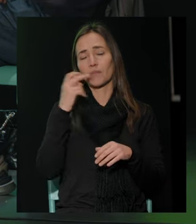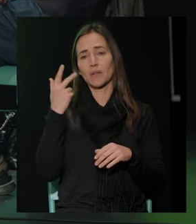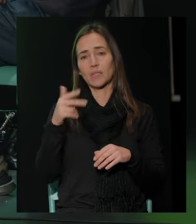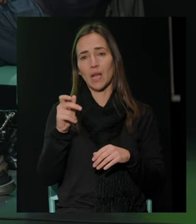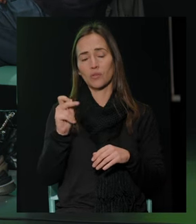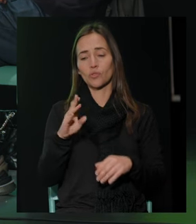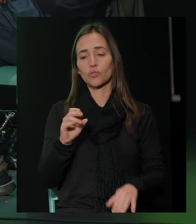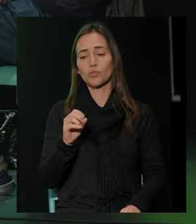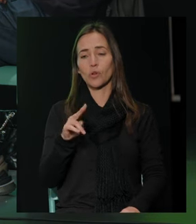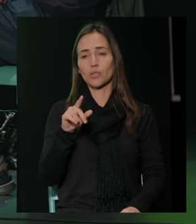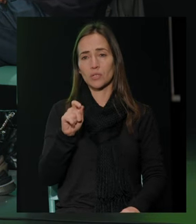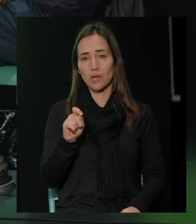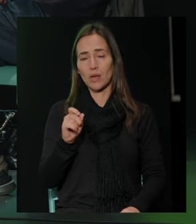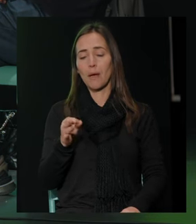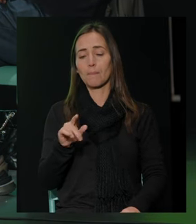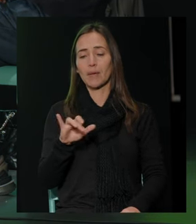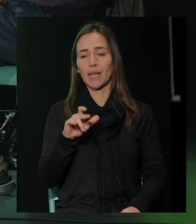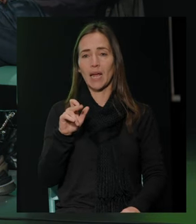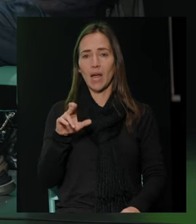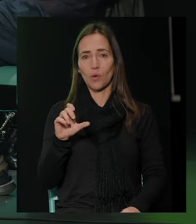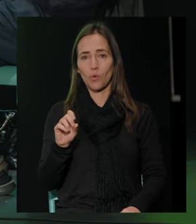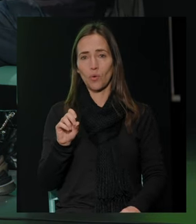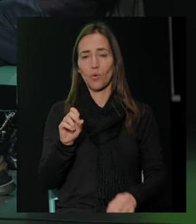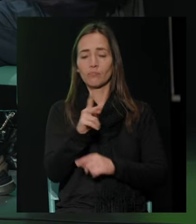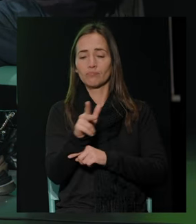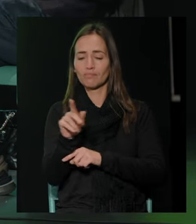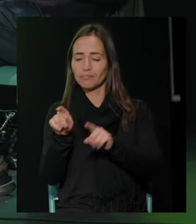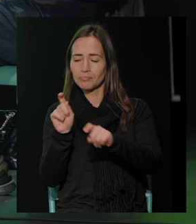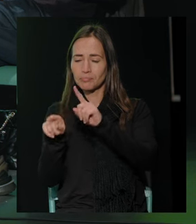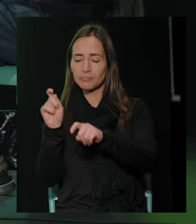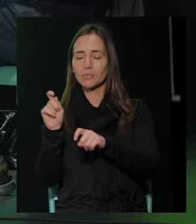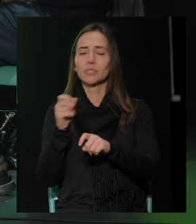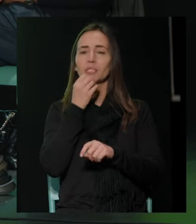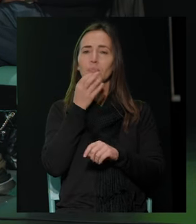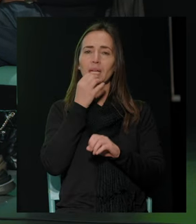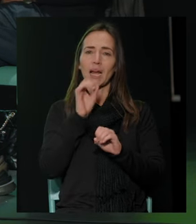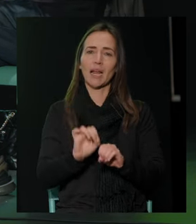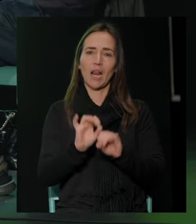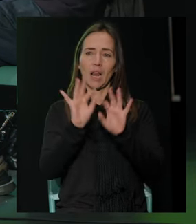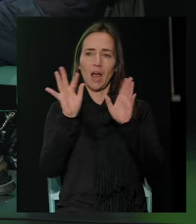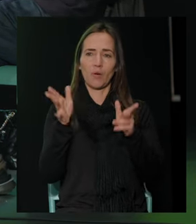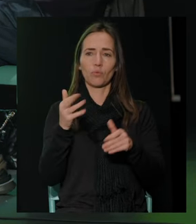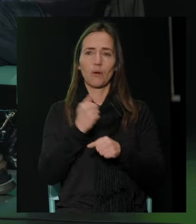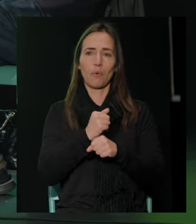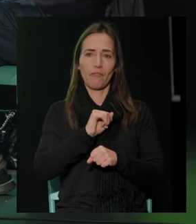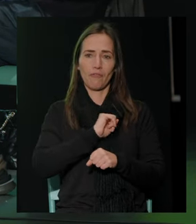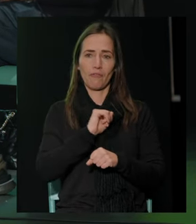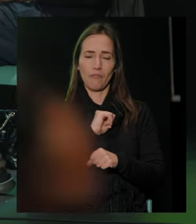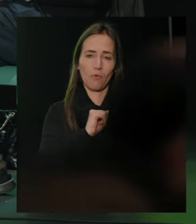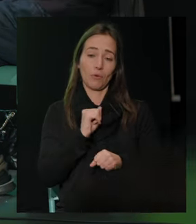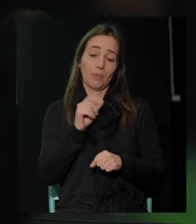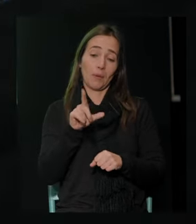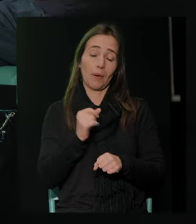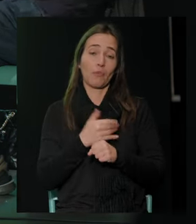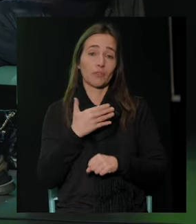o Jorge Plicano foi retirar umas imagens da peça, precisamente para contextualizar também um bocadinho o meu papel e a minha profissão, não